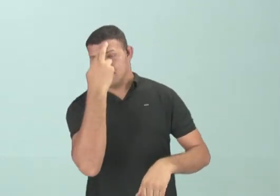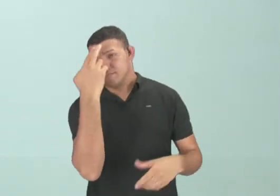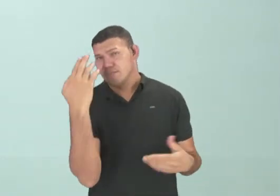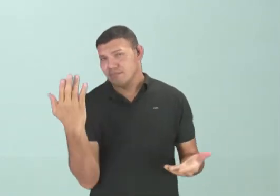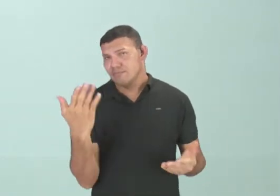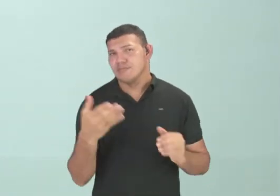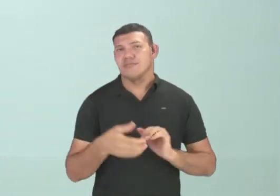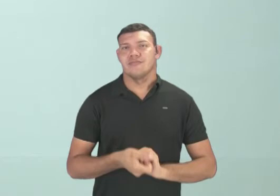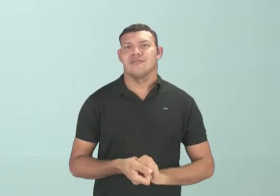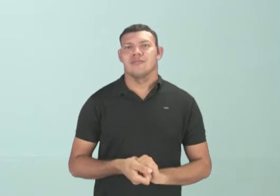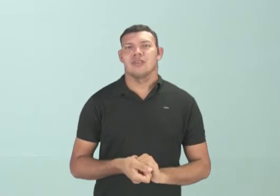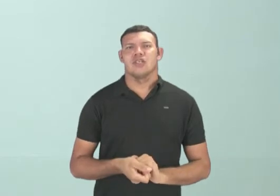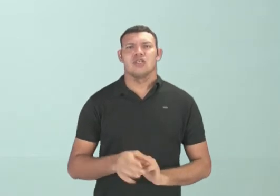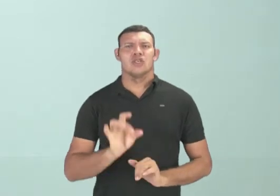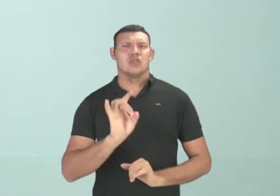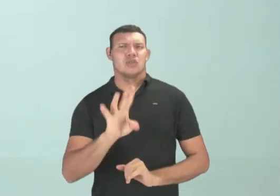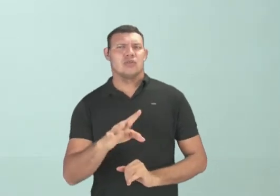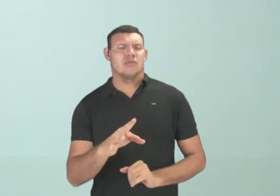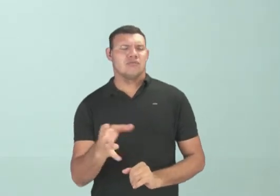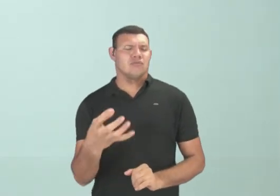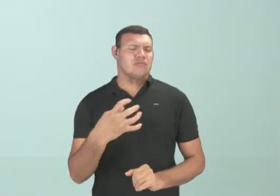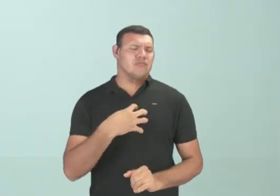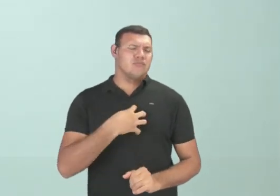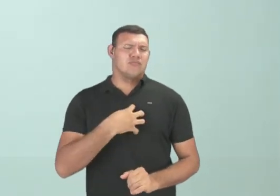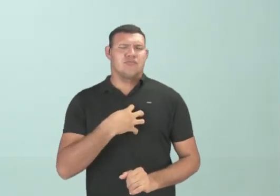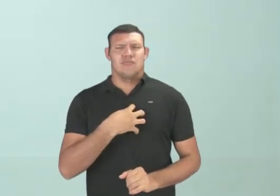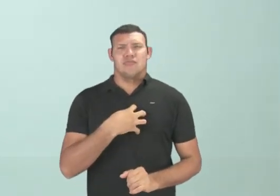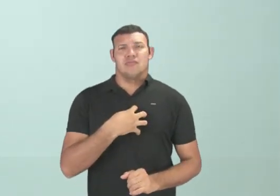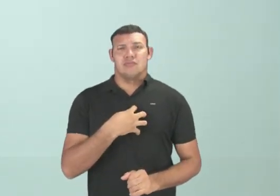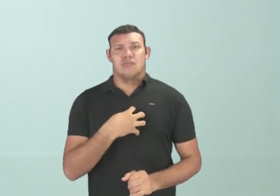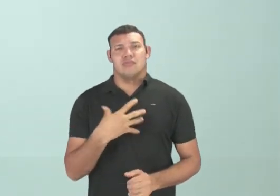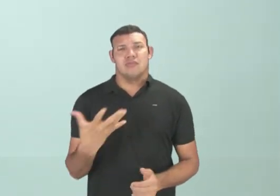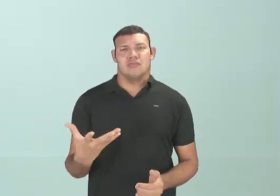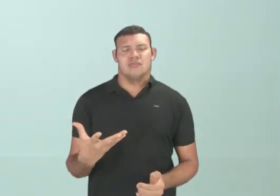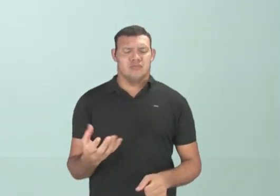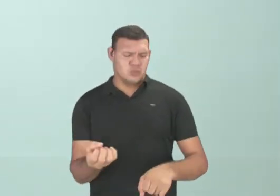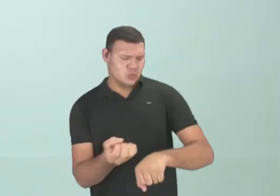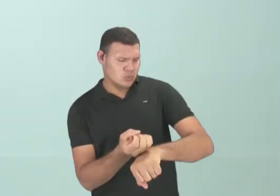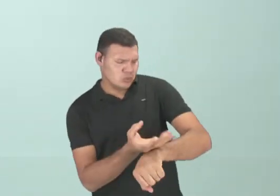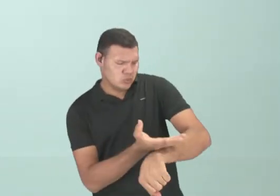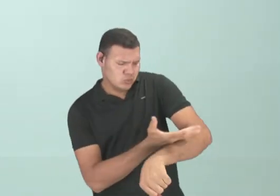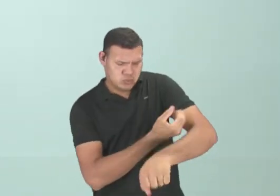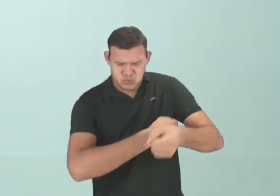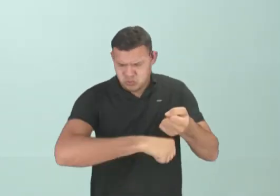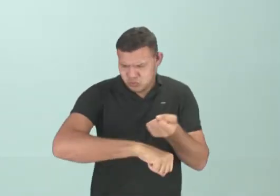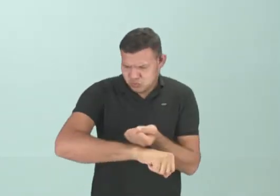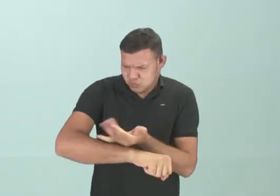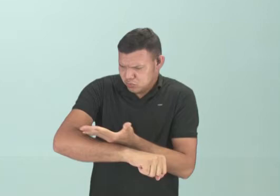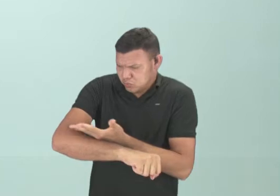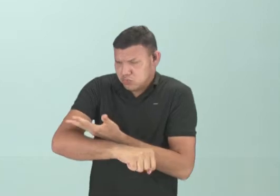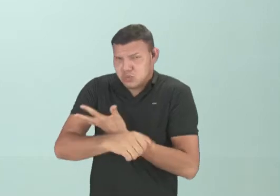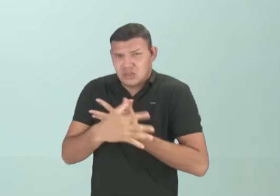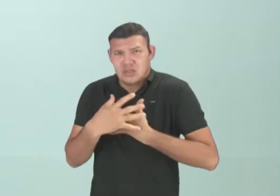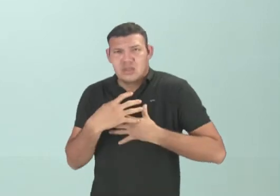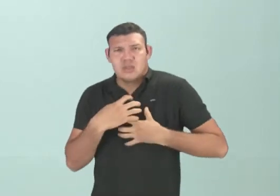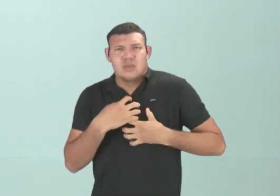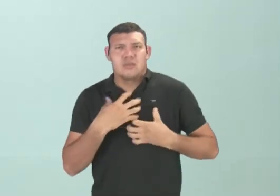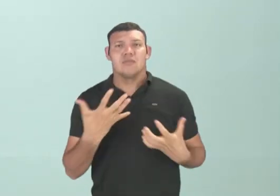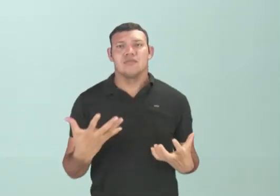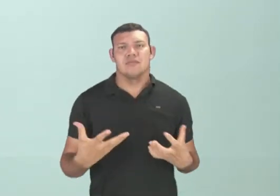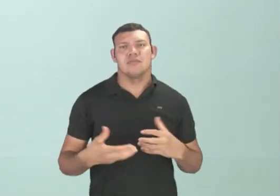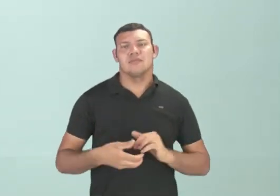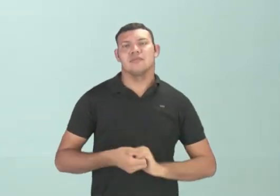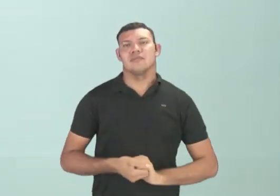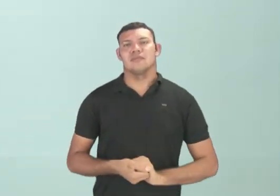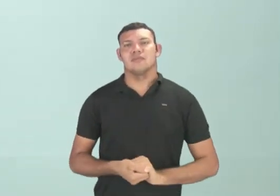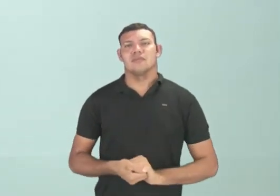deles, tá? Está presente mais voltado para o sentimento, né, para a sensação, para a emoção que eles querem